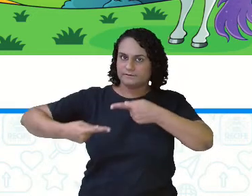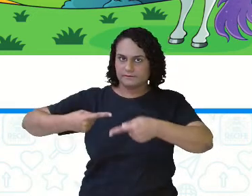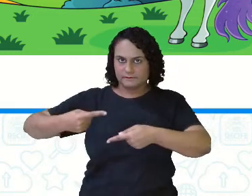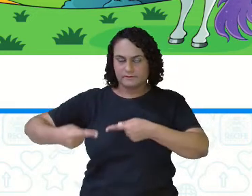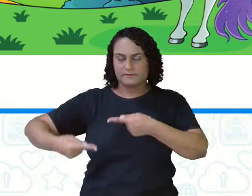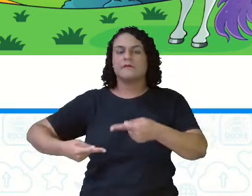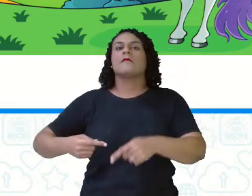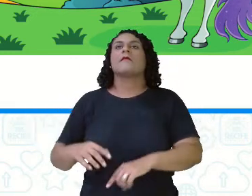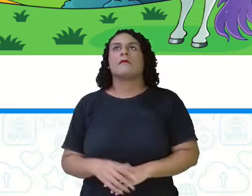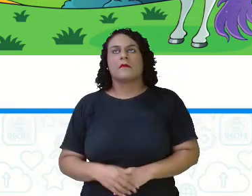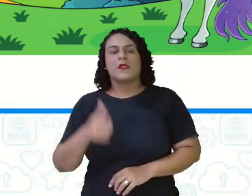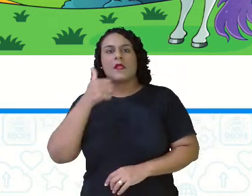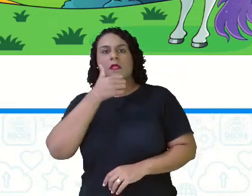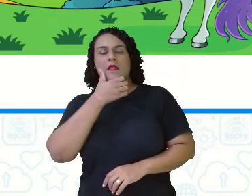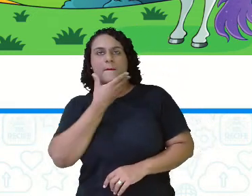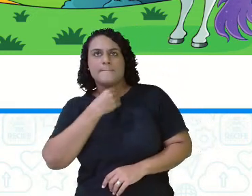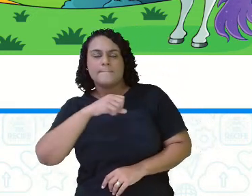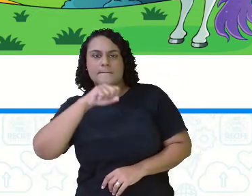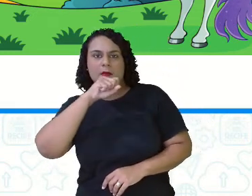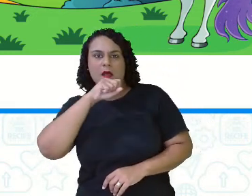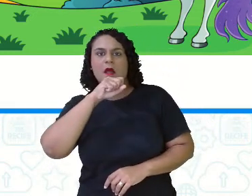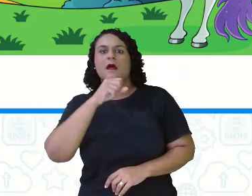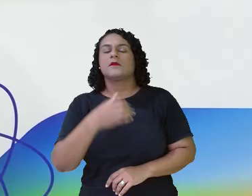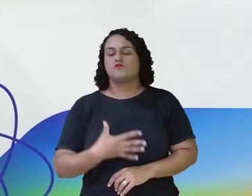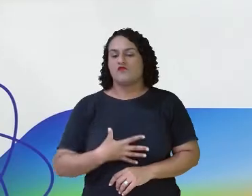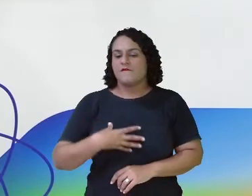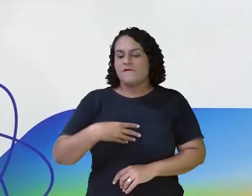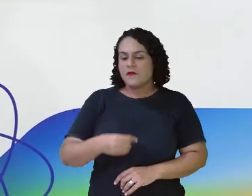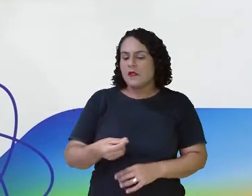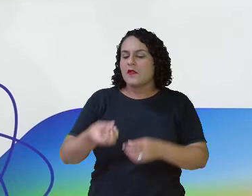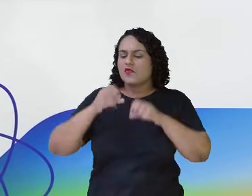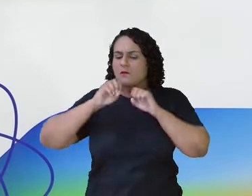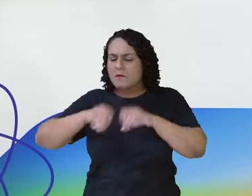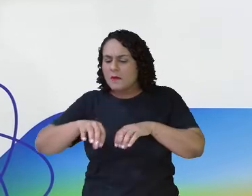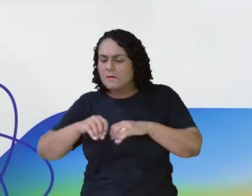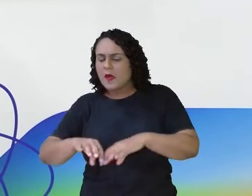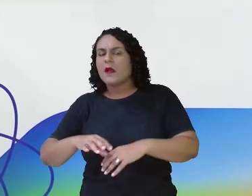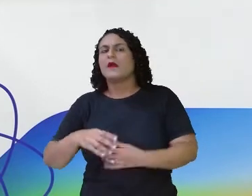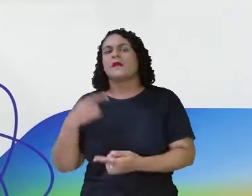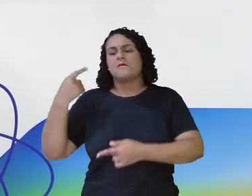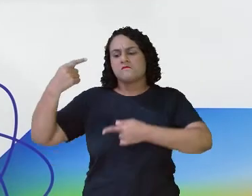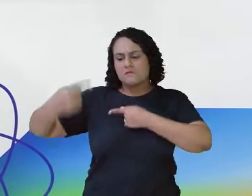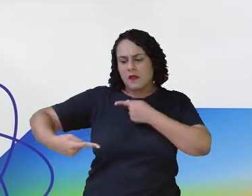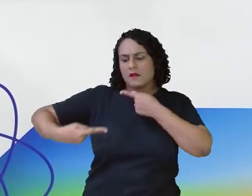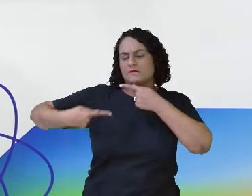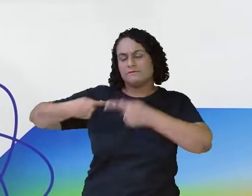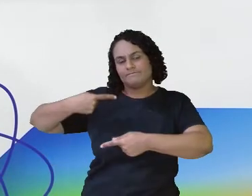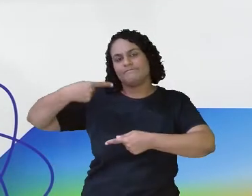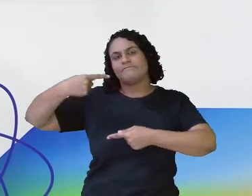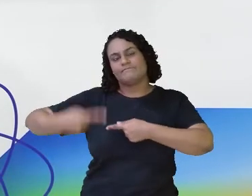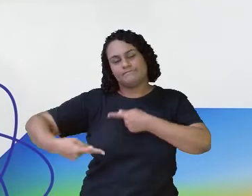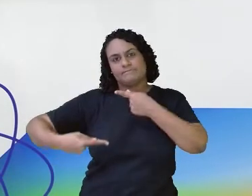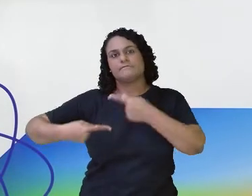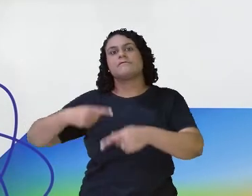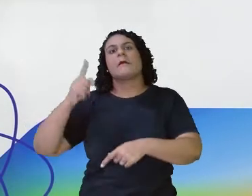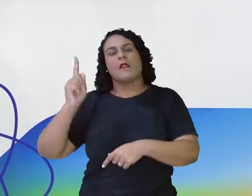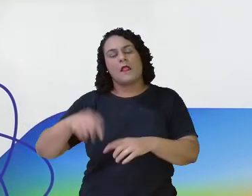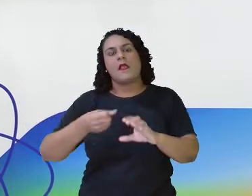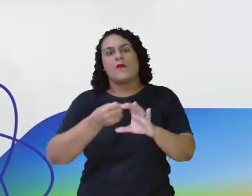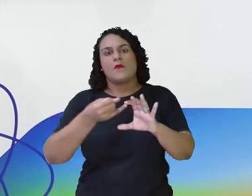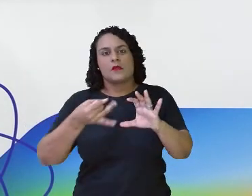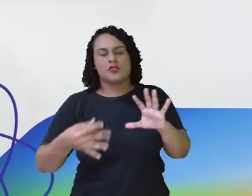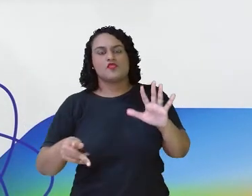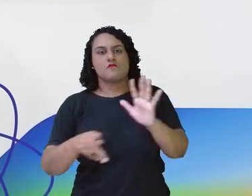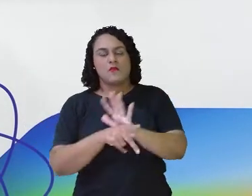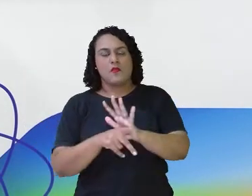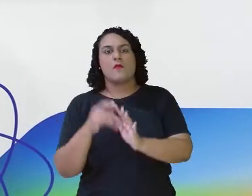de pai para filho. É uma característica muito forte dos contos populares ou contos